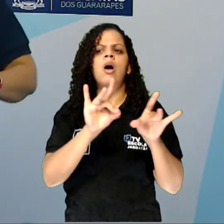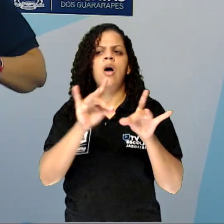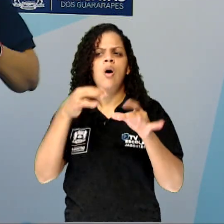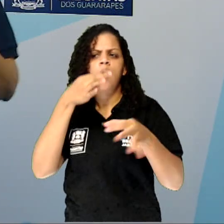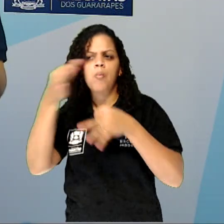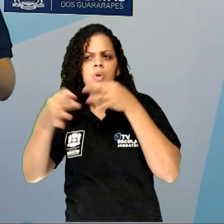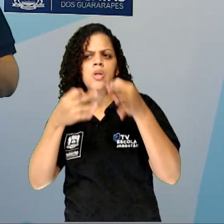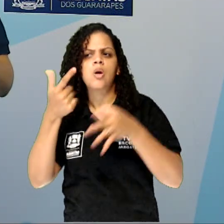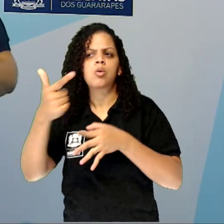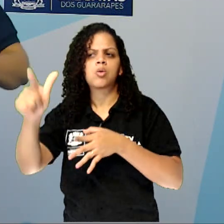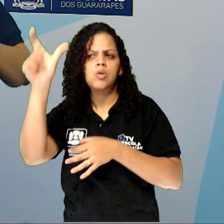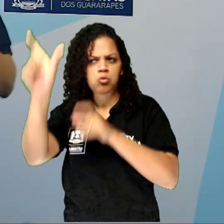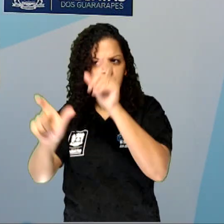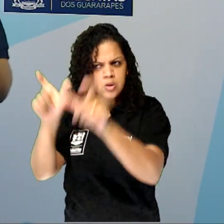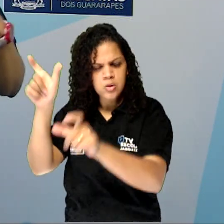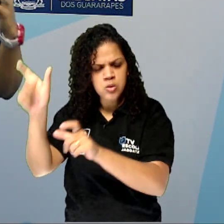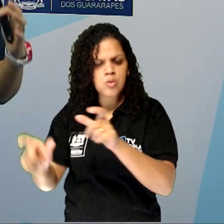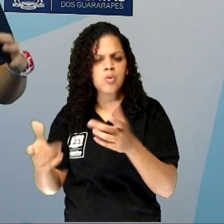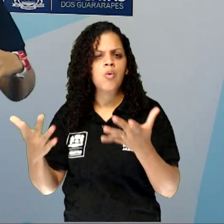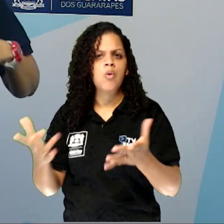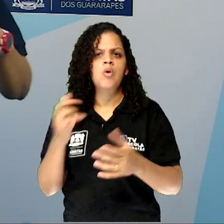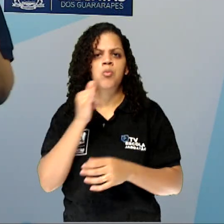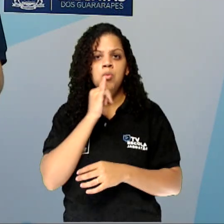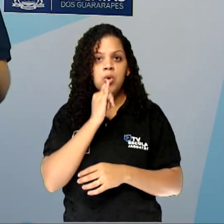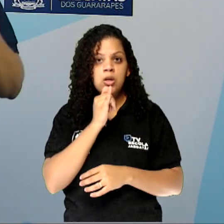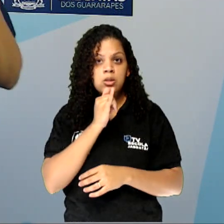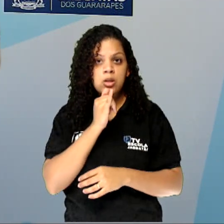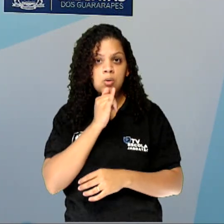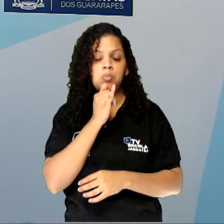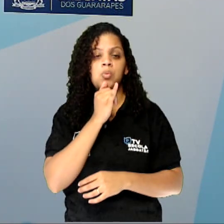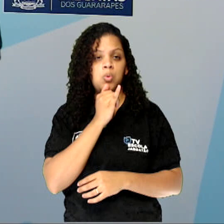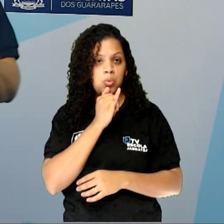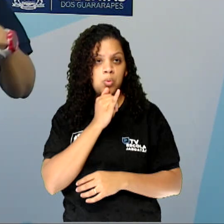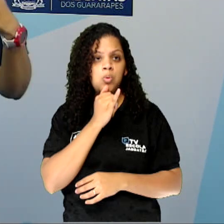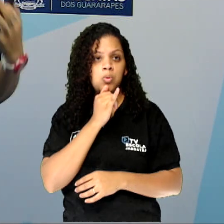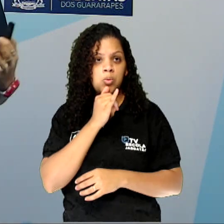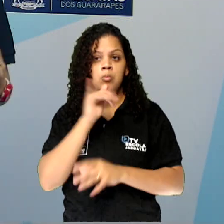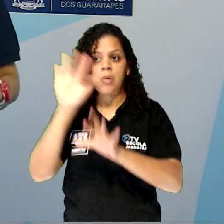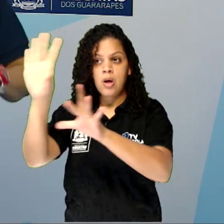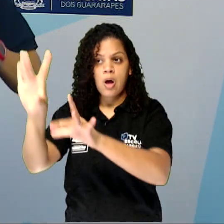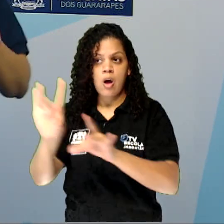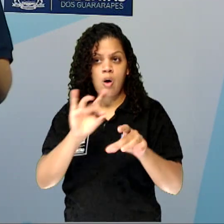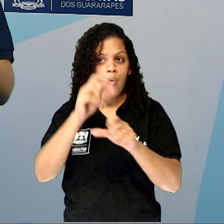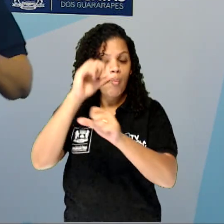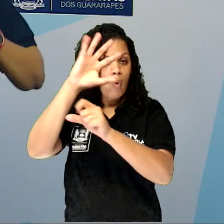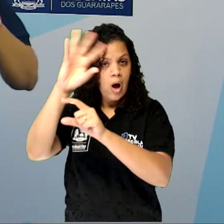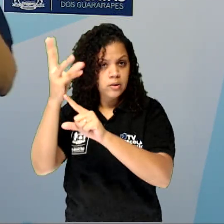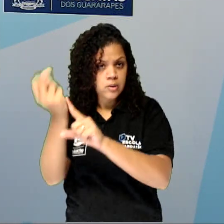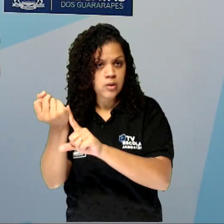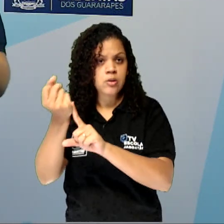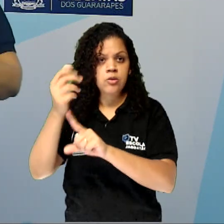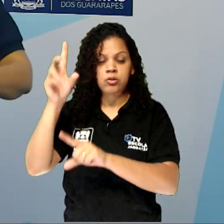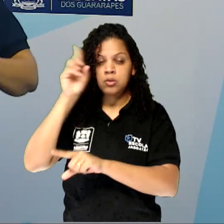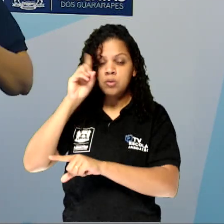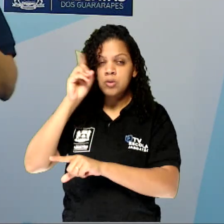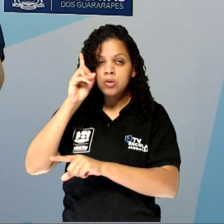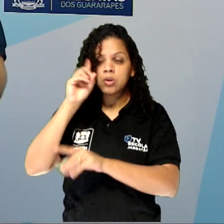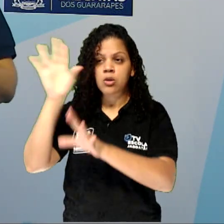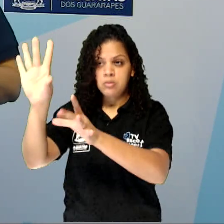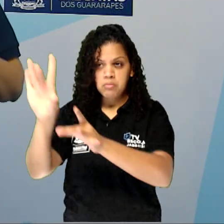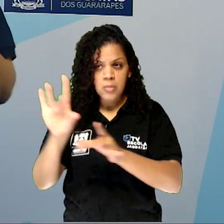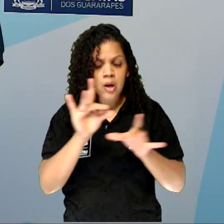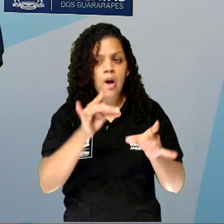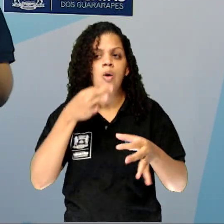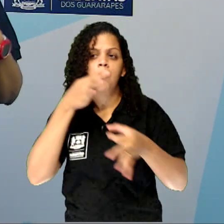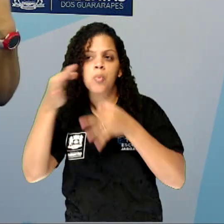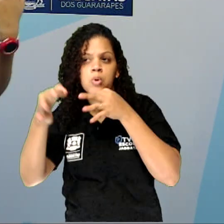situação. Como, por exemplo, falei assim, ele vai pegar o cotidiano de um artista local. Aí, de repente, ele vai pegar o depoimento do artista,